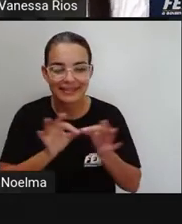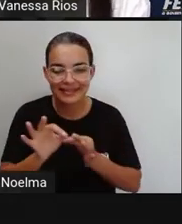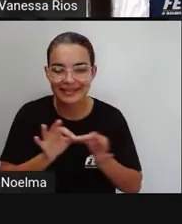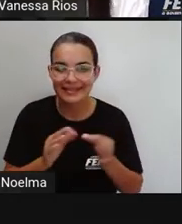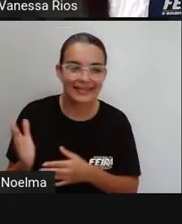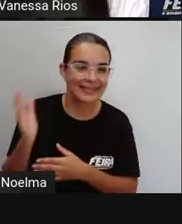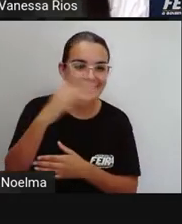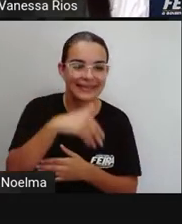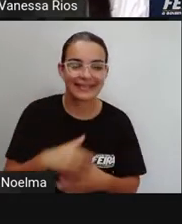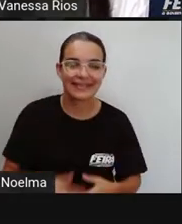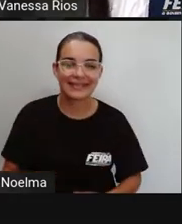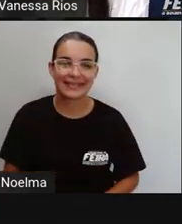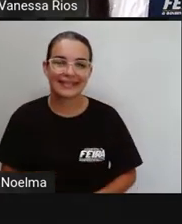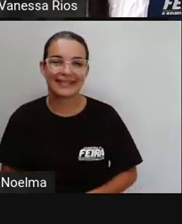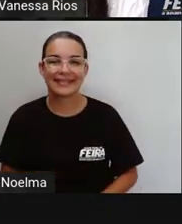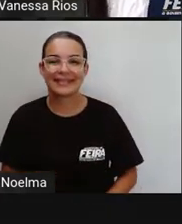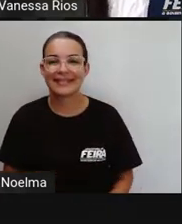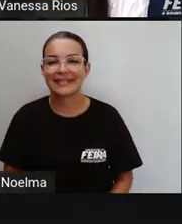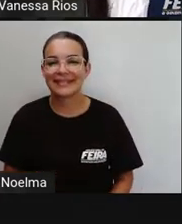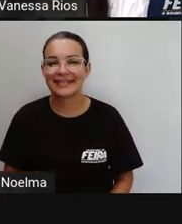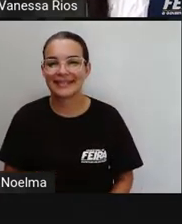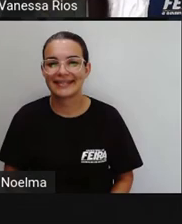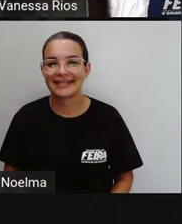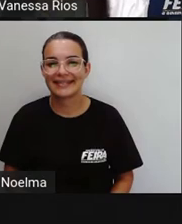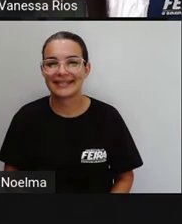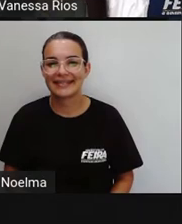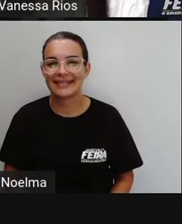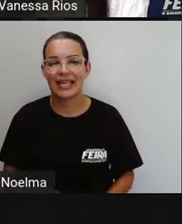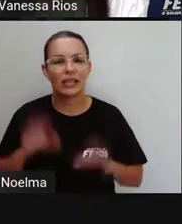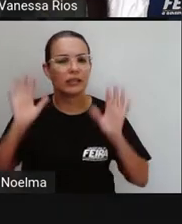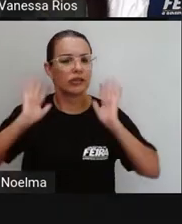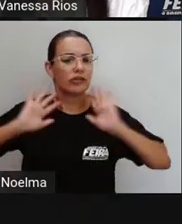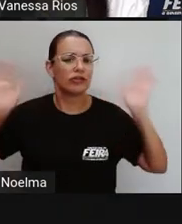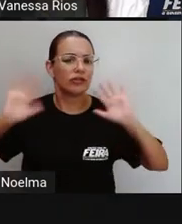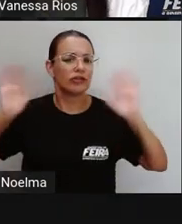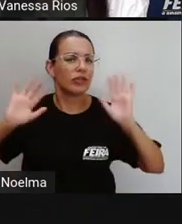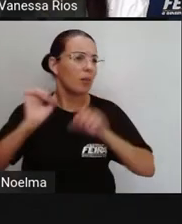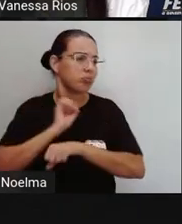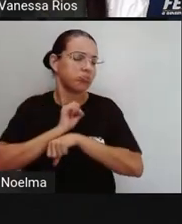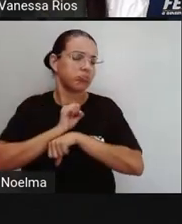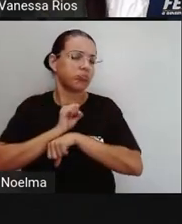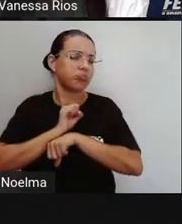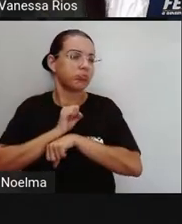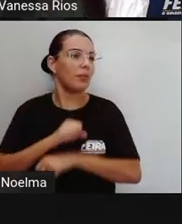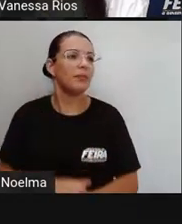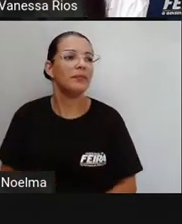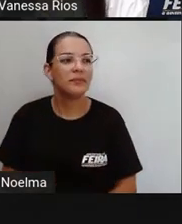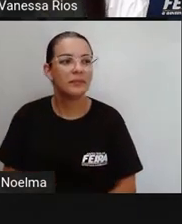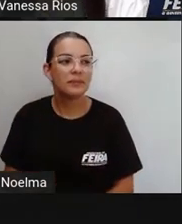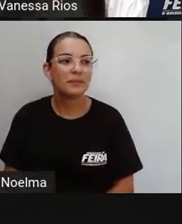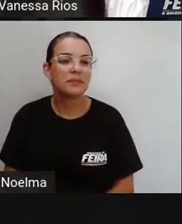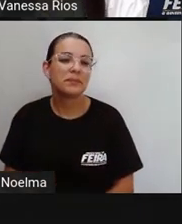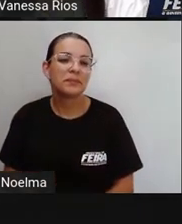e de olho no vídeo, tá certo? E ó, show sedentarismo.